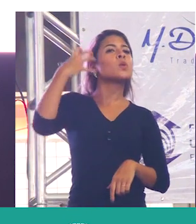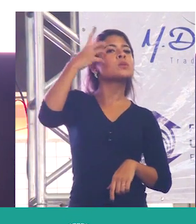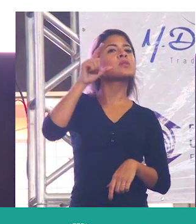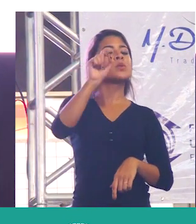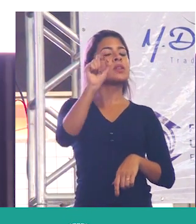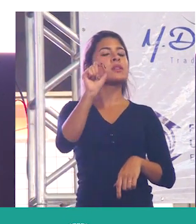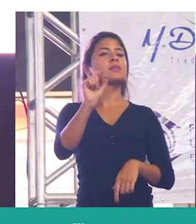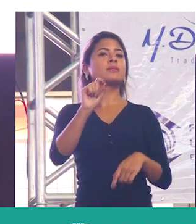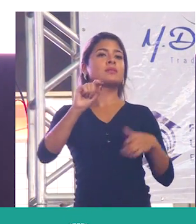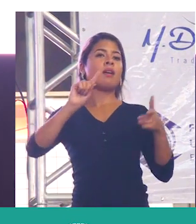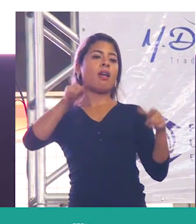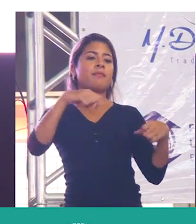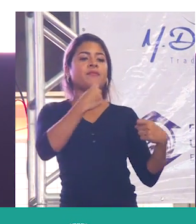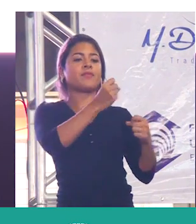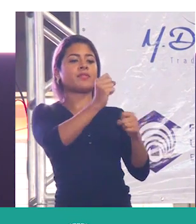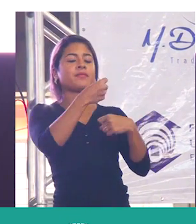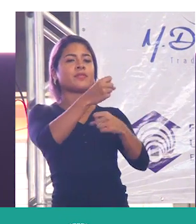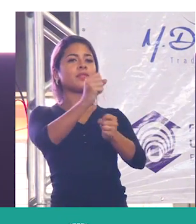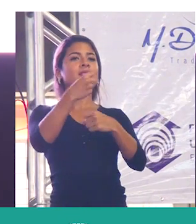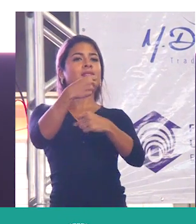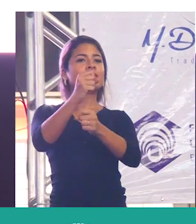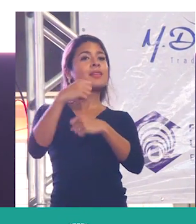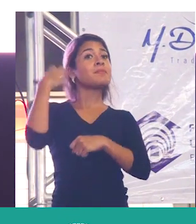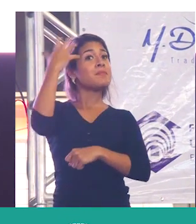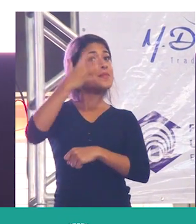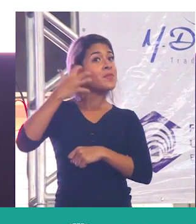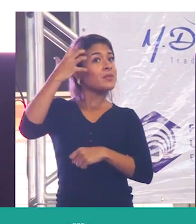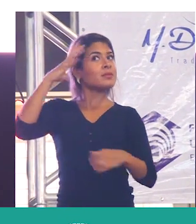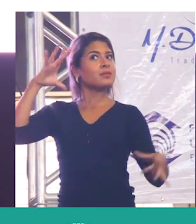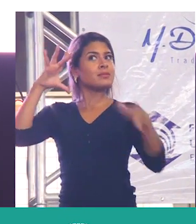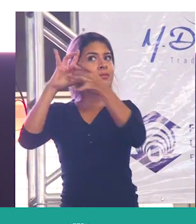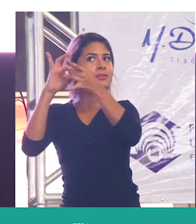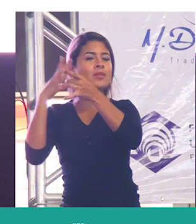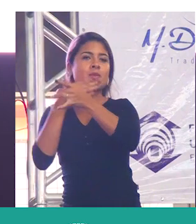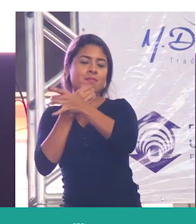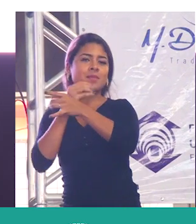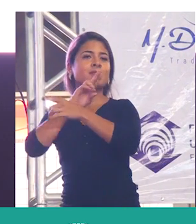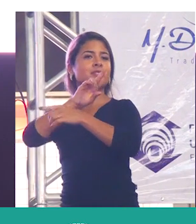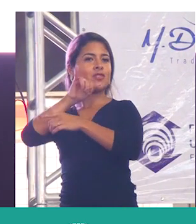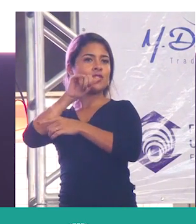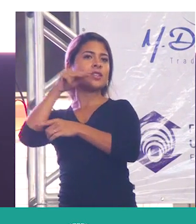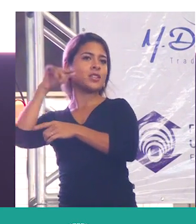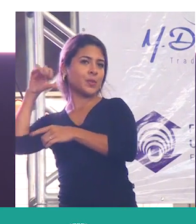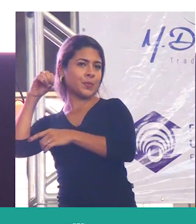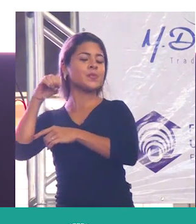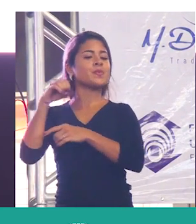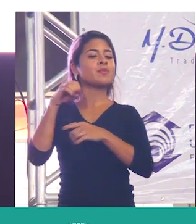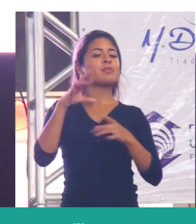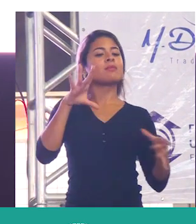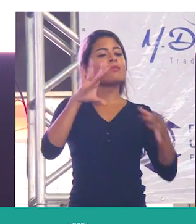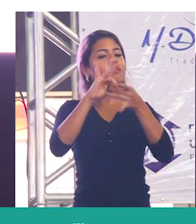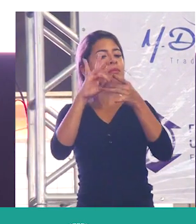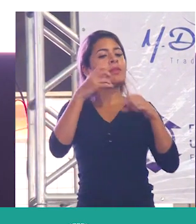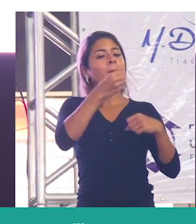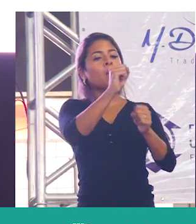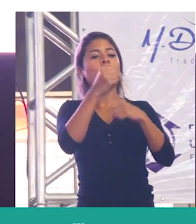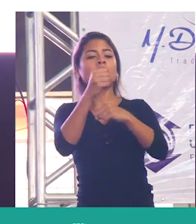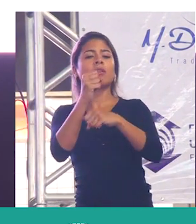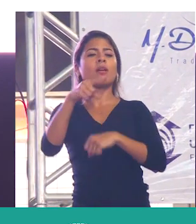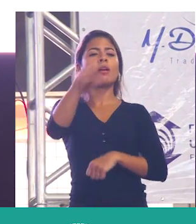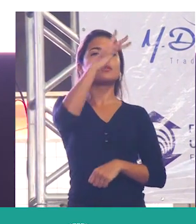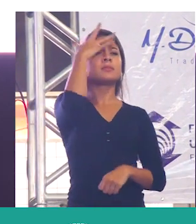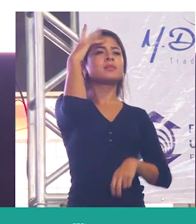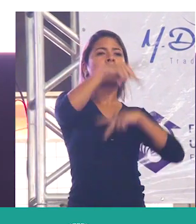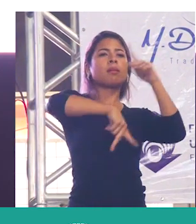varre, varre, vassourinha, varre, varre a bandalheira, que o povo está